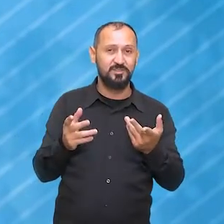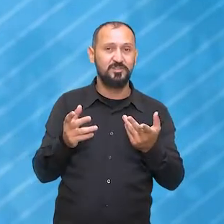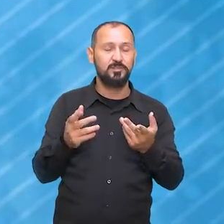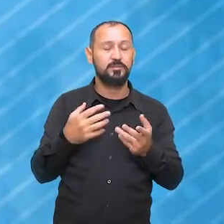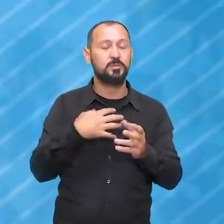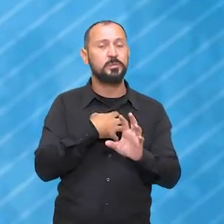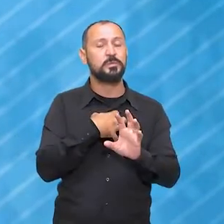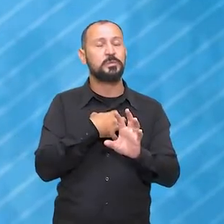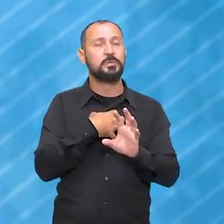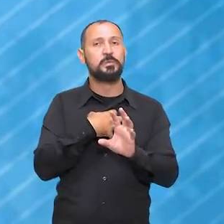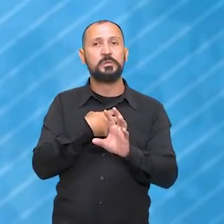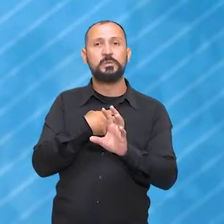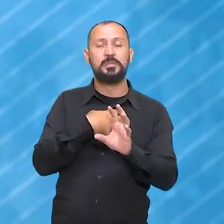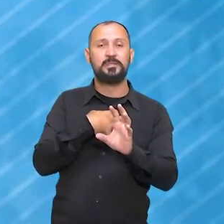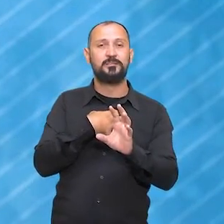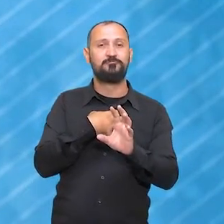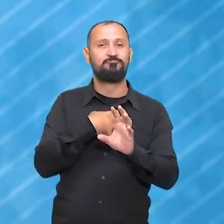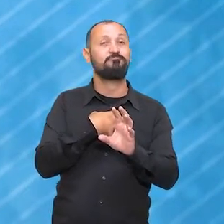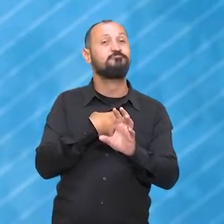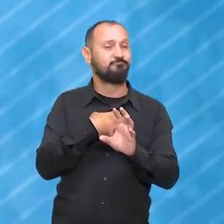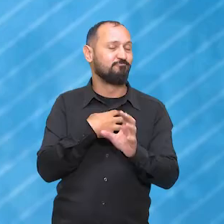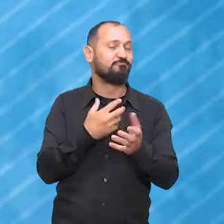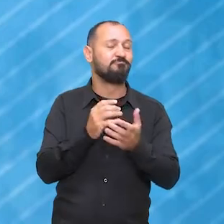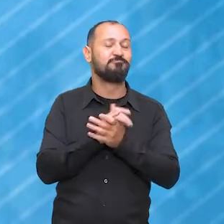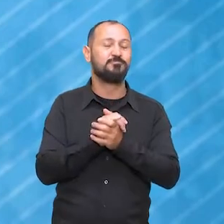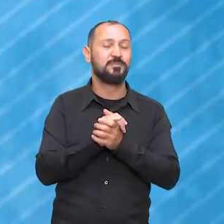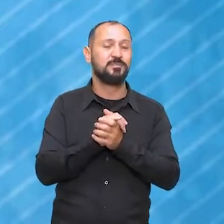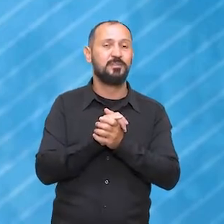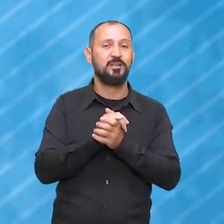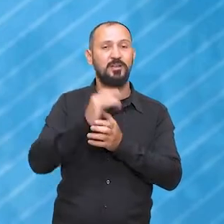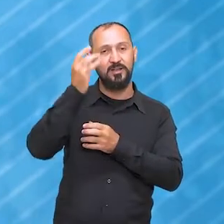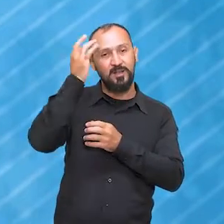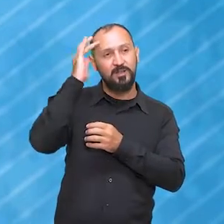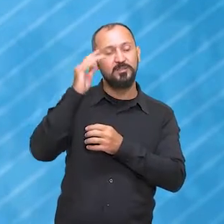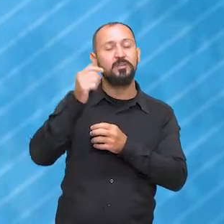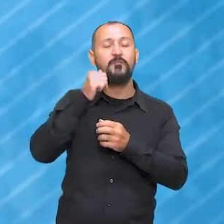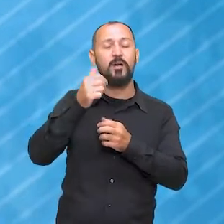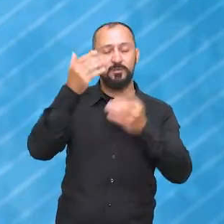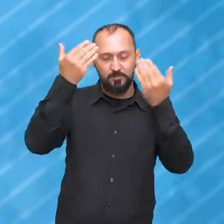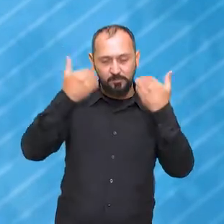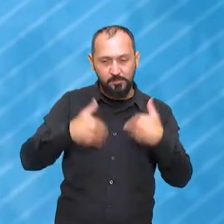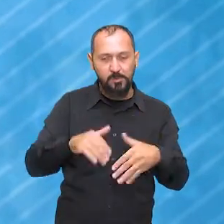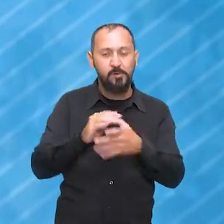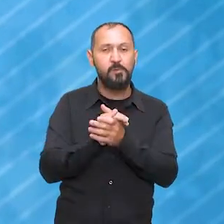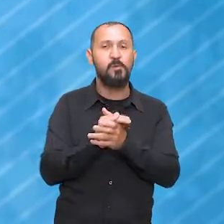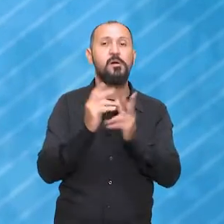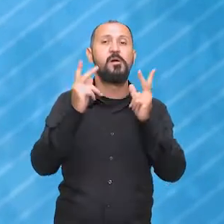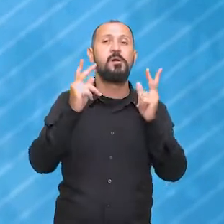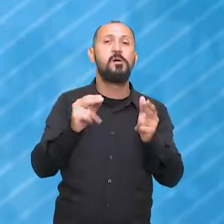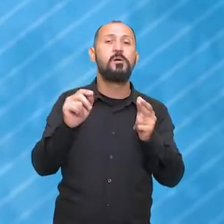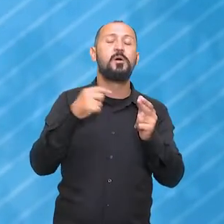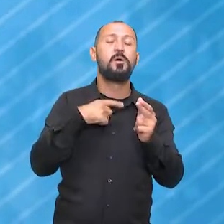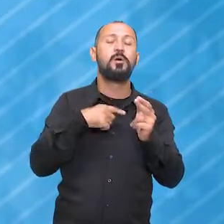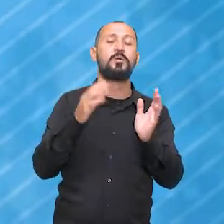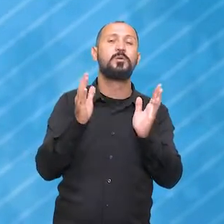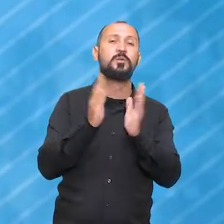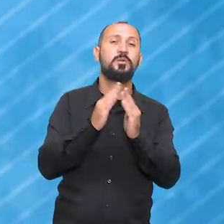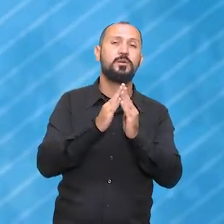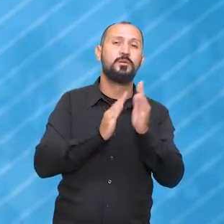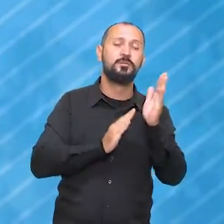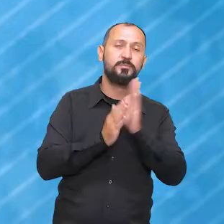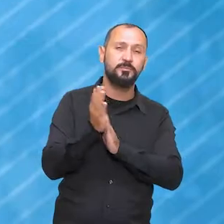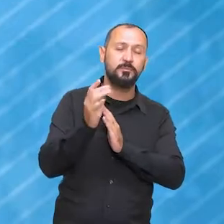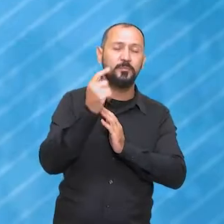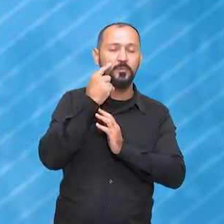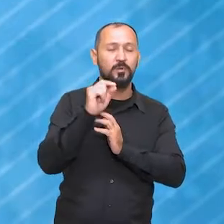tem uma sensibilidade diferente. E assim, a gente fala da aparência, é igual quando a gente vai sair de casa e